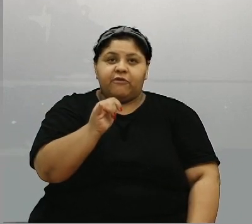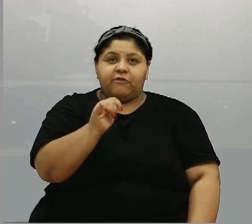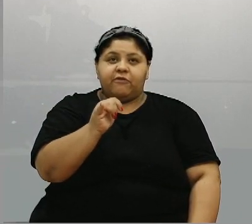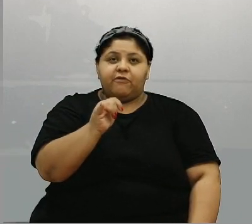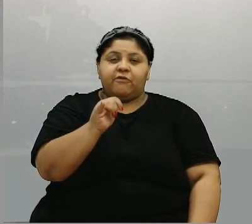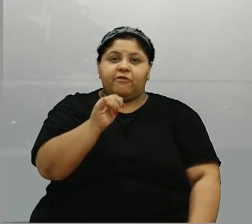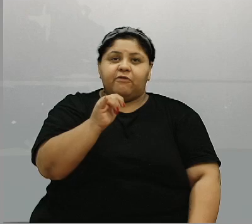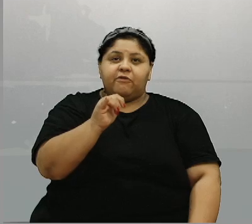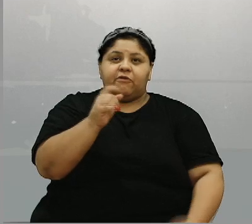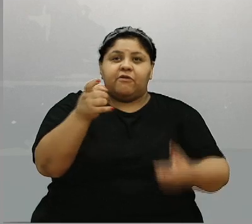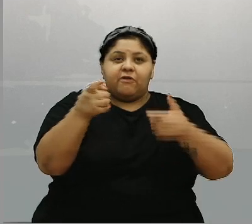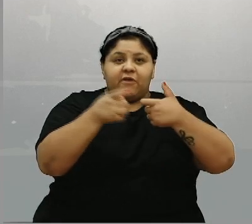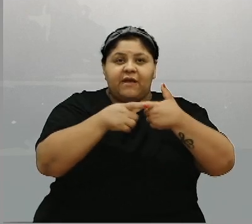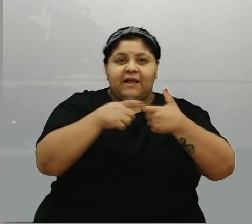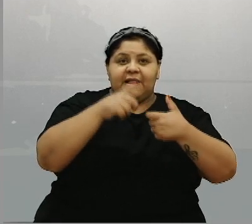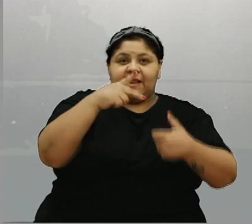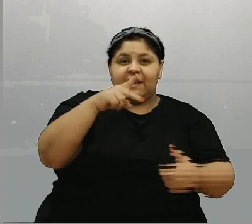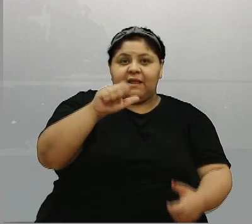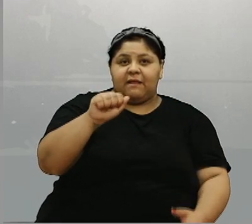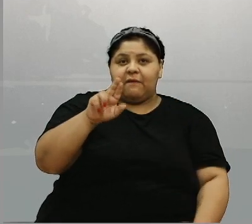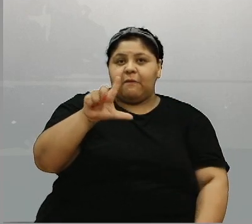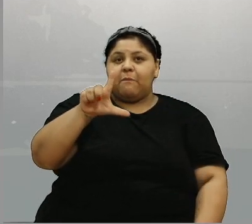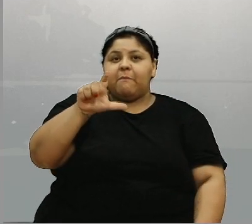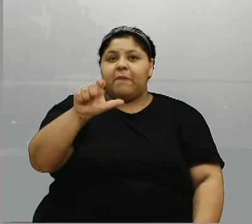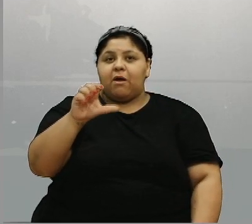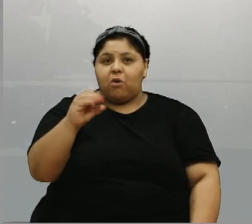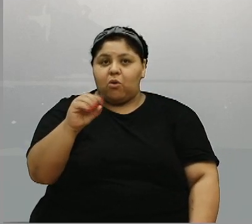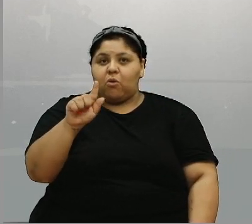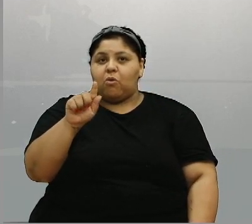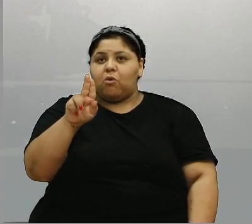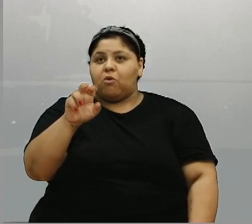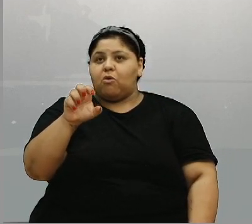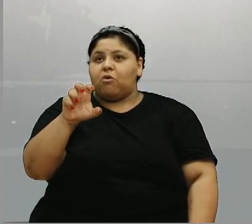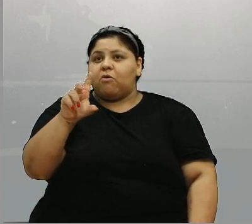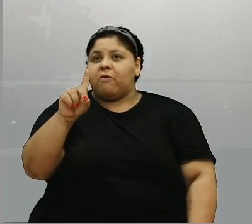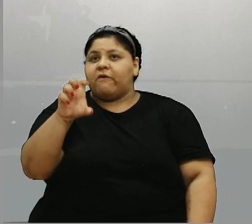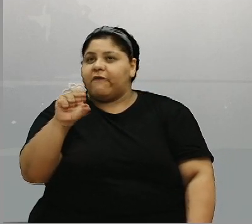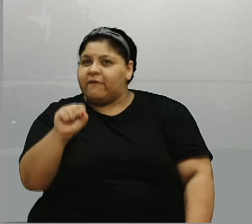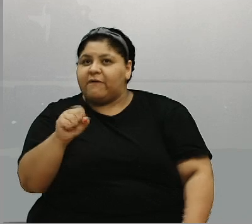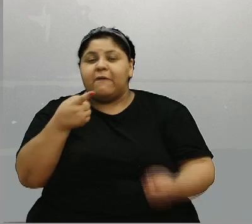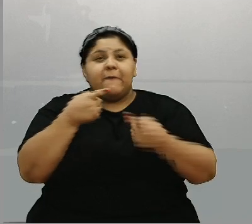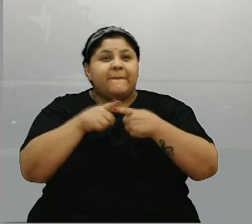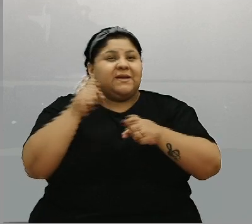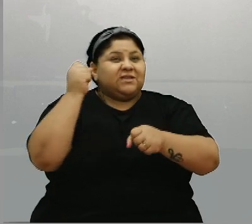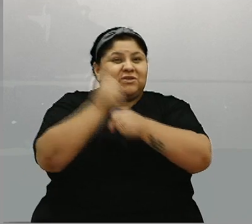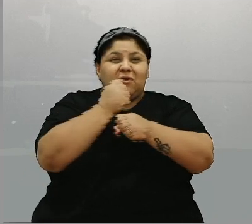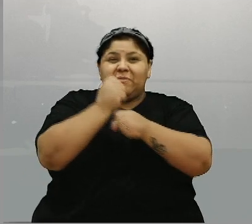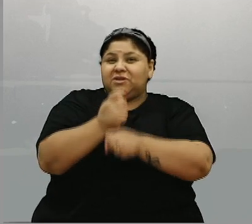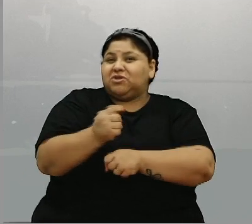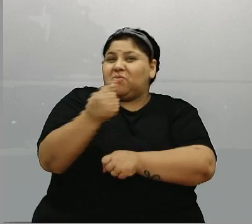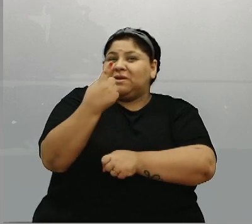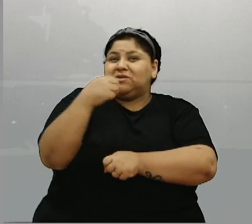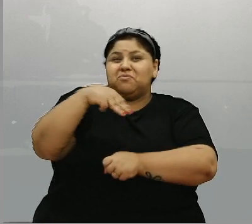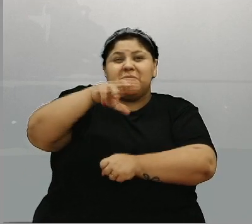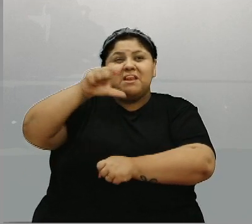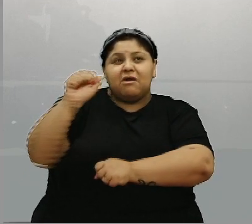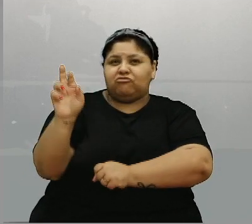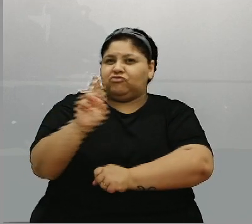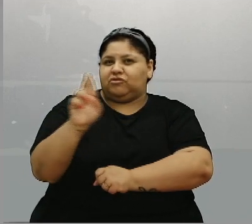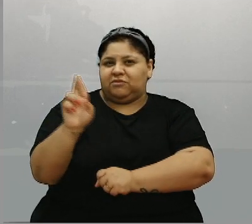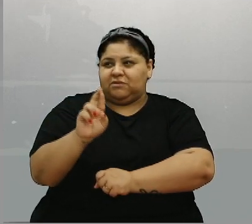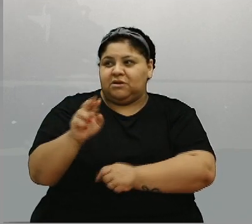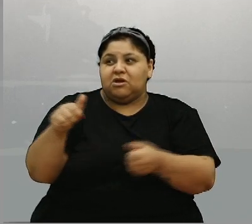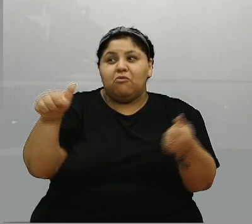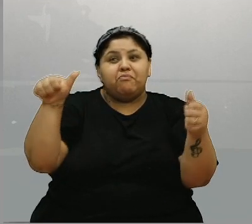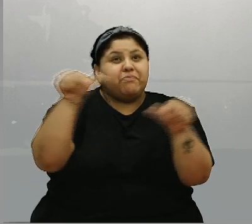Paulo Guedes que eles deveriam de consertar a canalização. Só que isso daí é uma obra de quase R$1 milhão. Né? E o